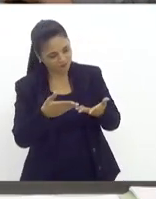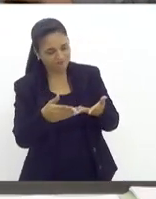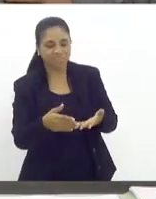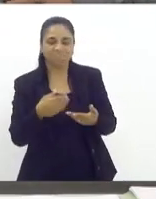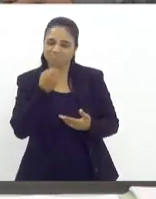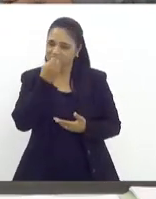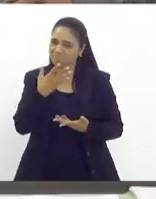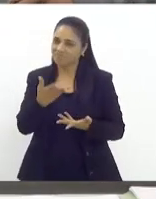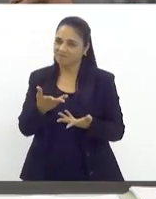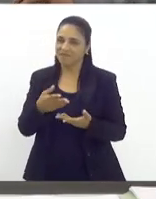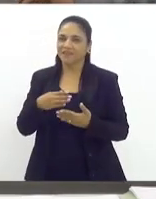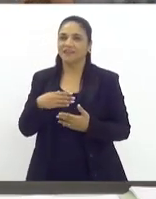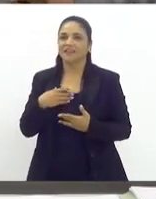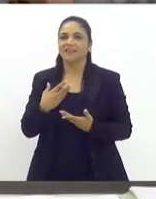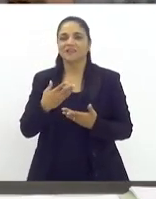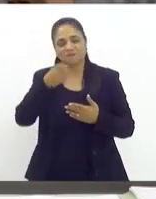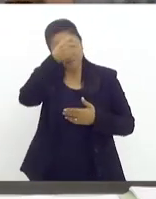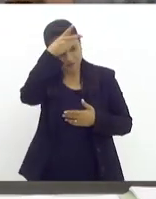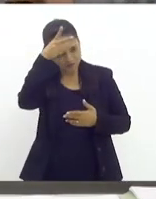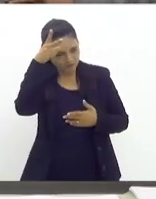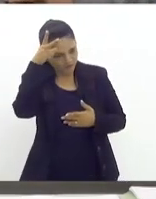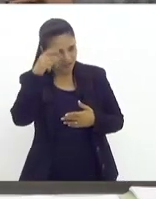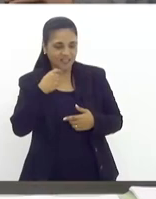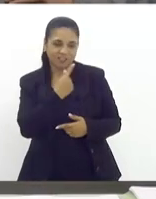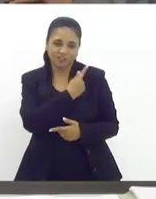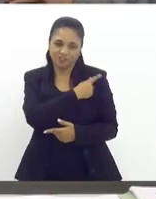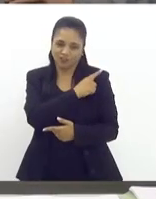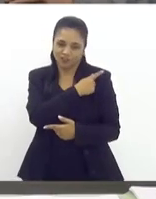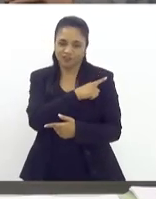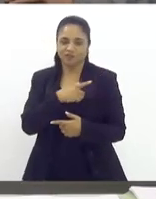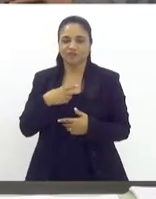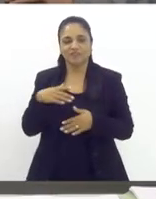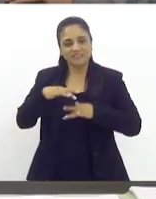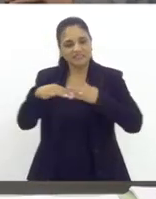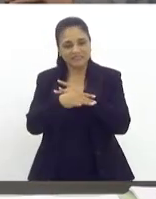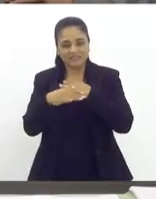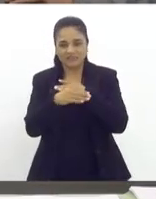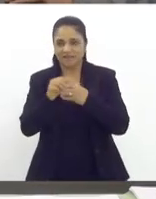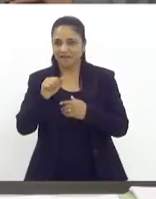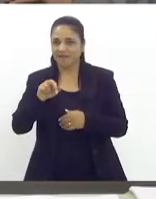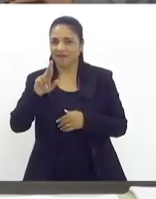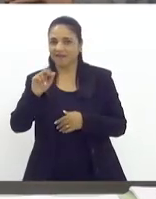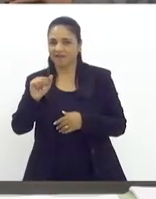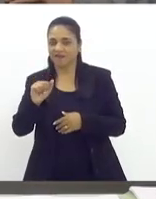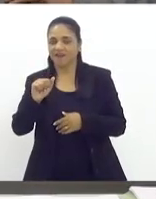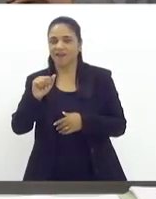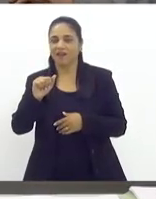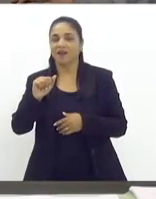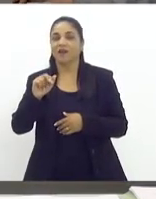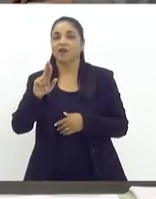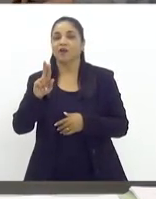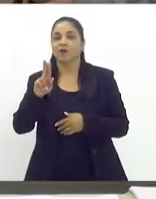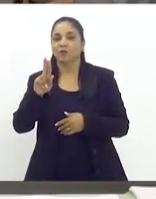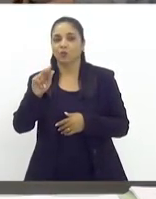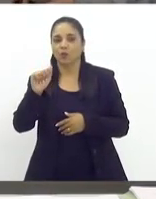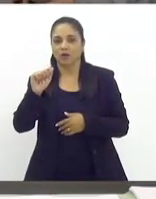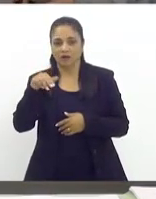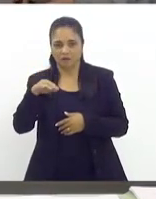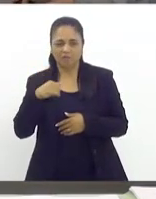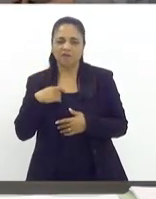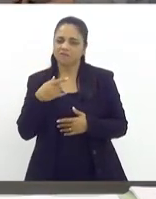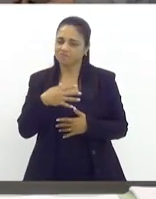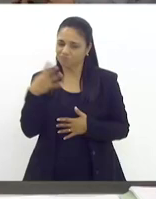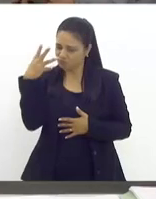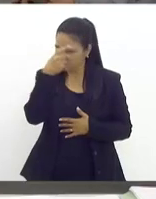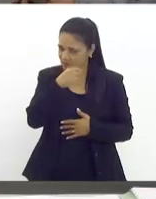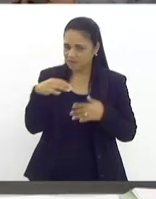presença. Parabenizar a prefeita pela gestão na cidade de Araruama. Sou um frequentador da cidade, a cidade está bonita. E sei que Vossa Excelência veio